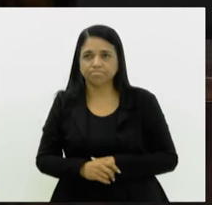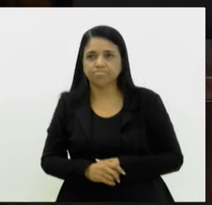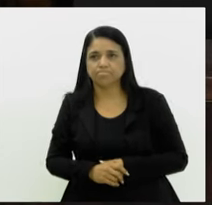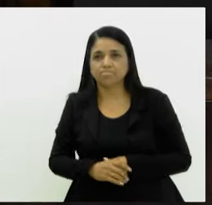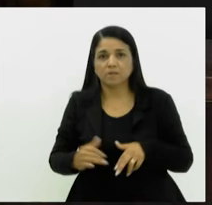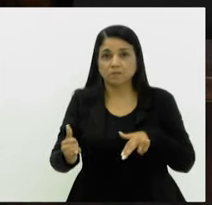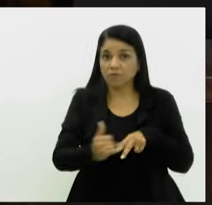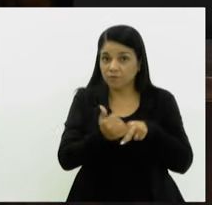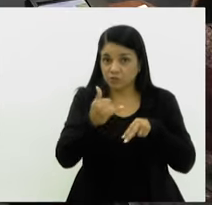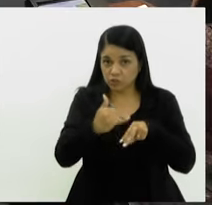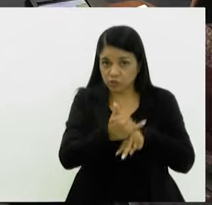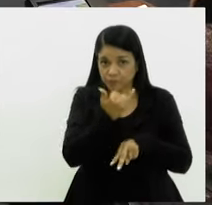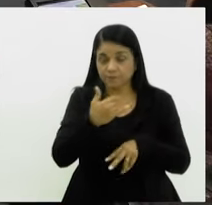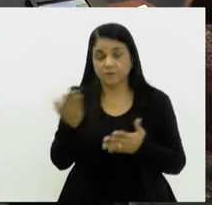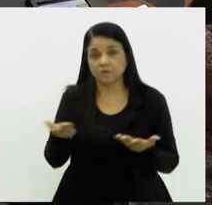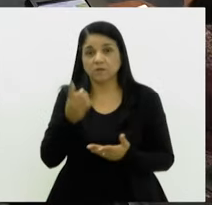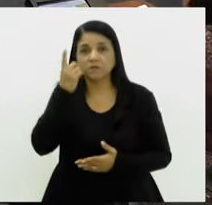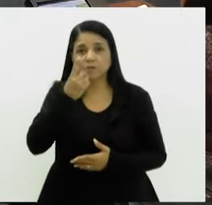Rodrigo Amorim.